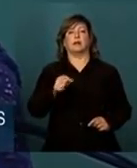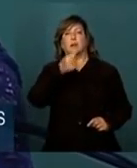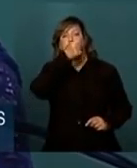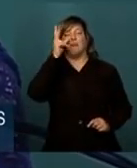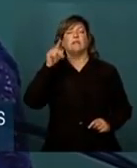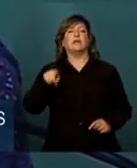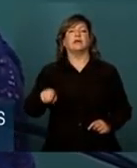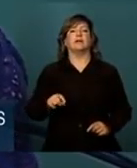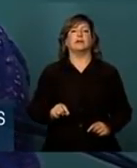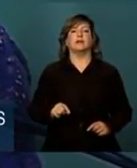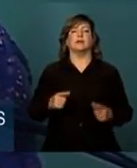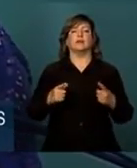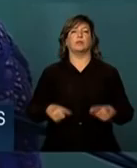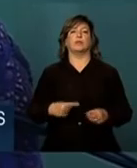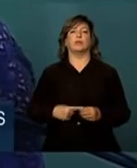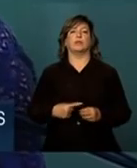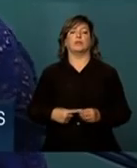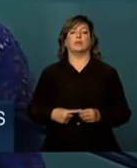ô ministro?